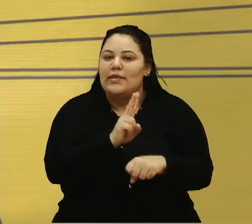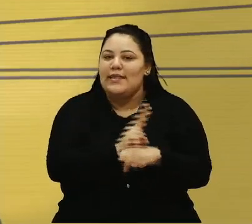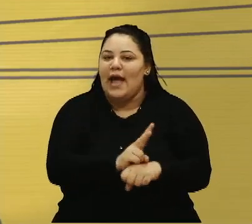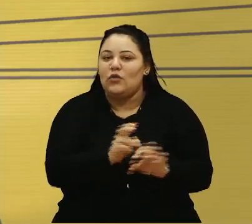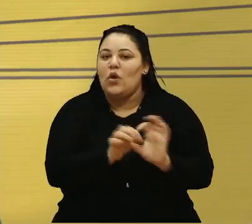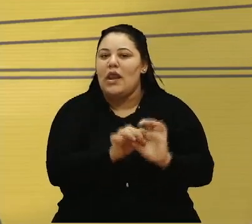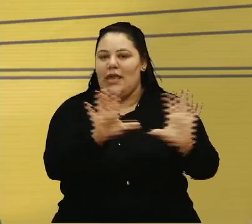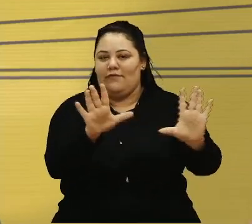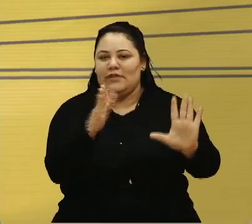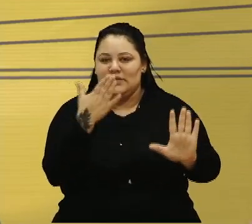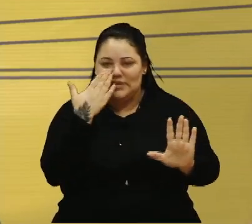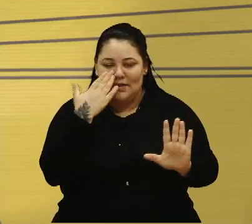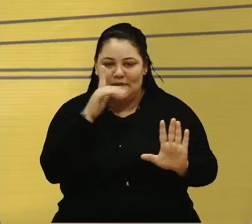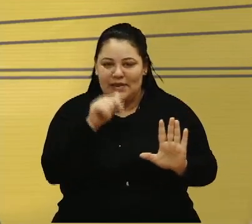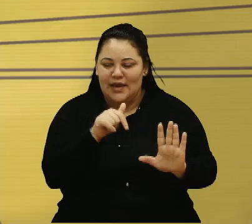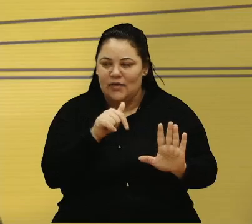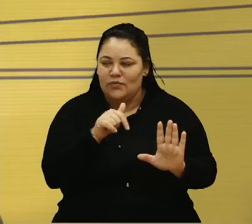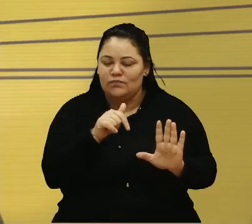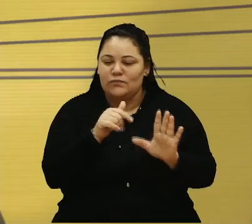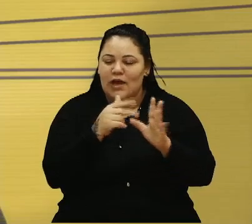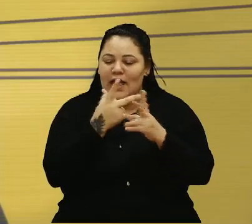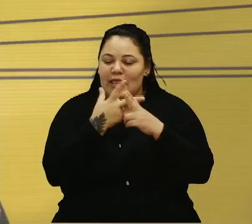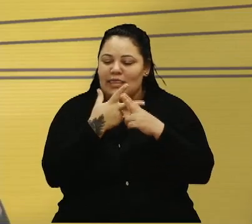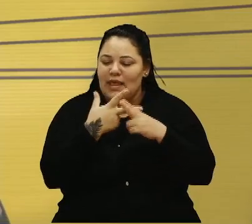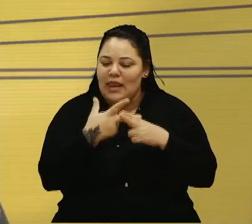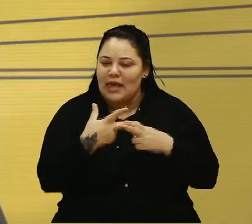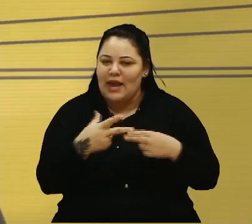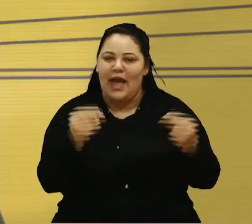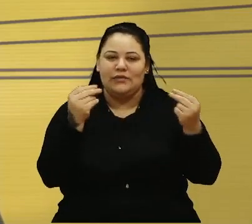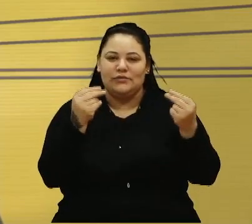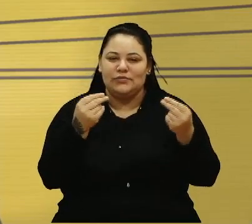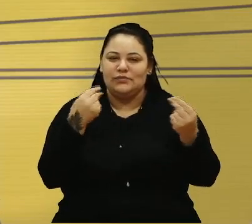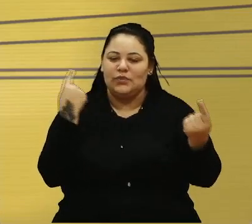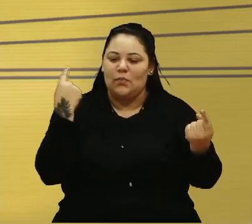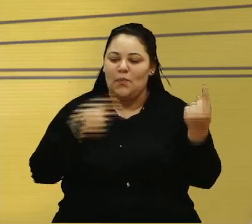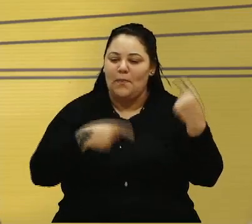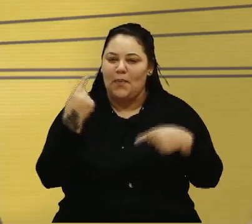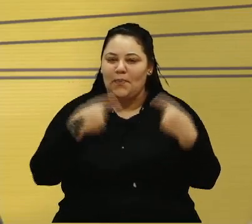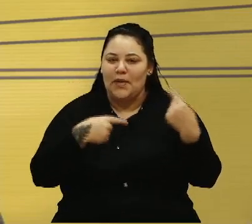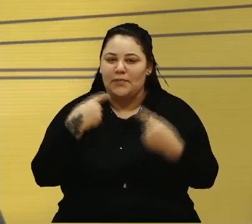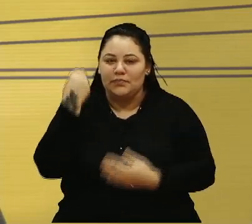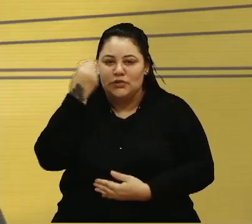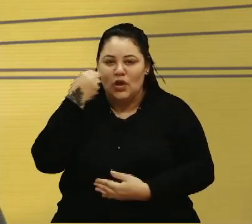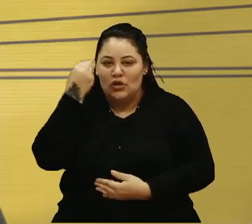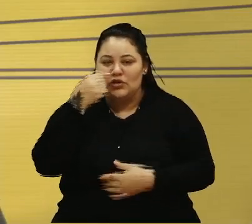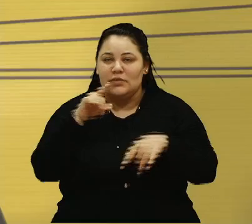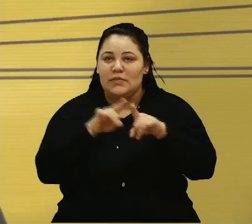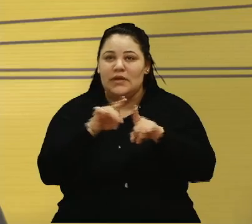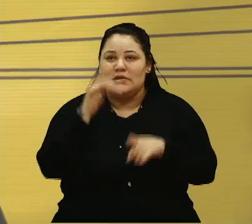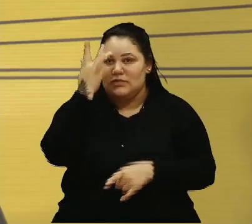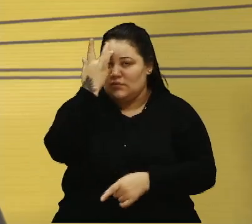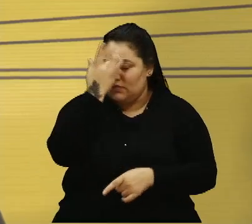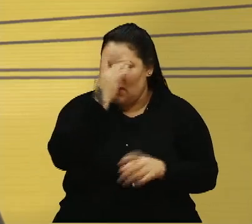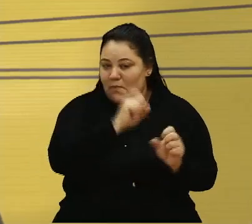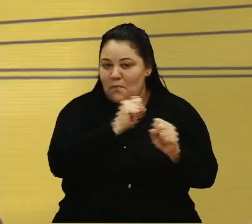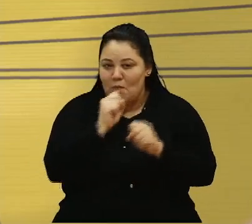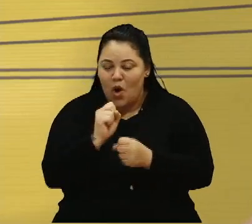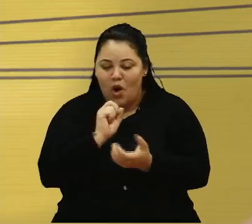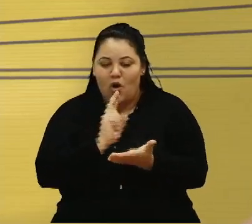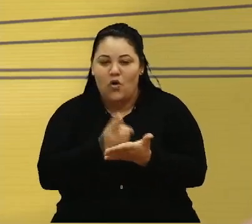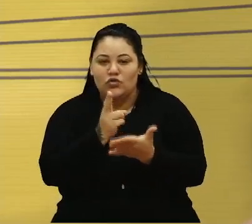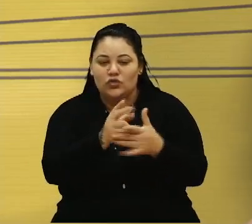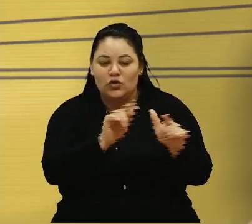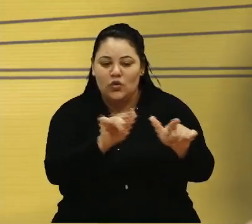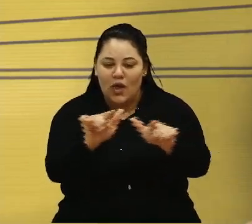muito central para o debate da psicologia, para o debate da saúde mental, que as pessoas possam continuar nas suas localidades, com